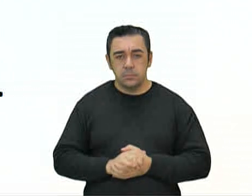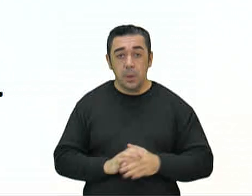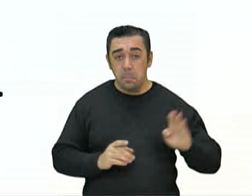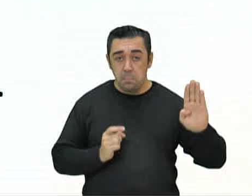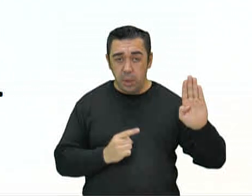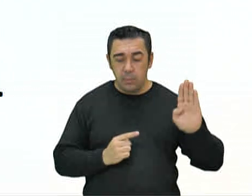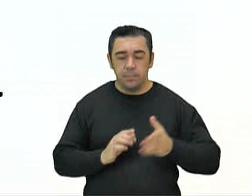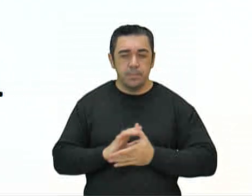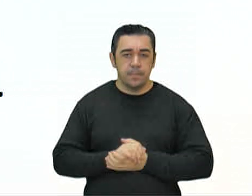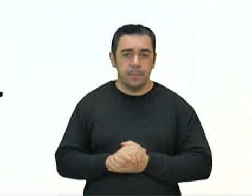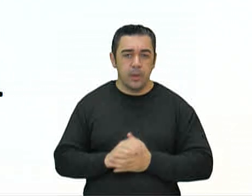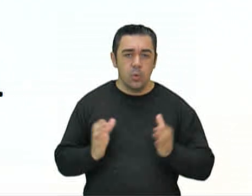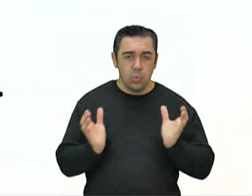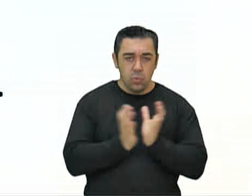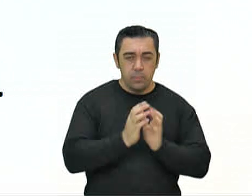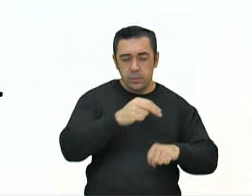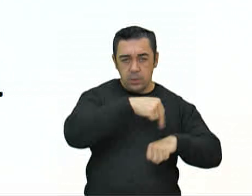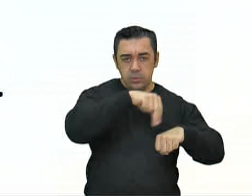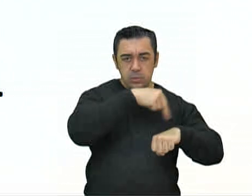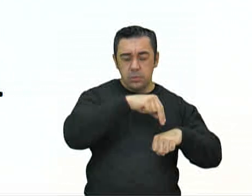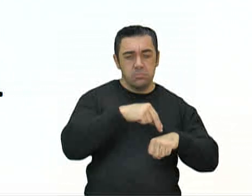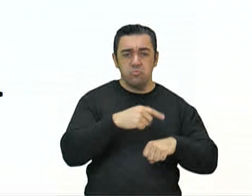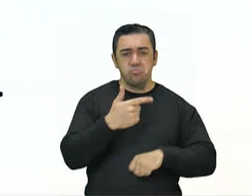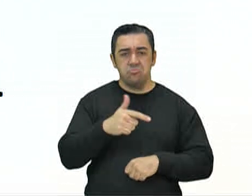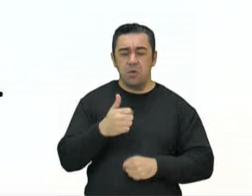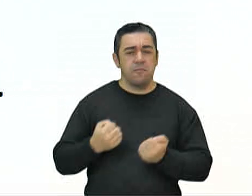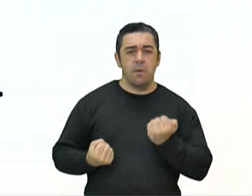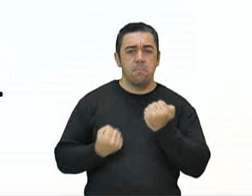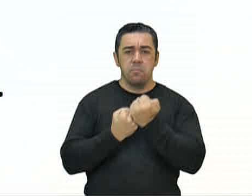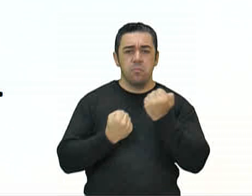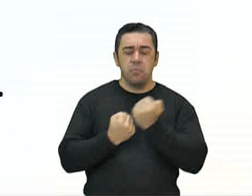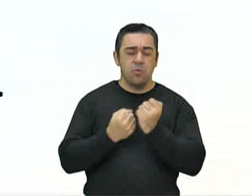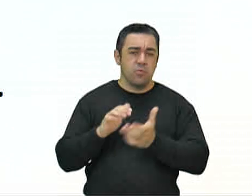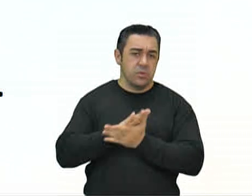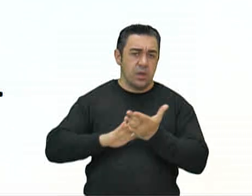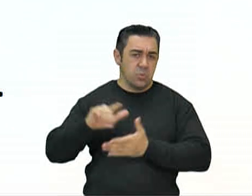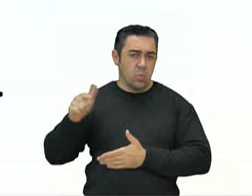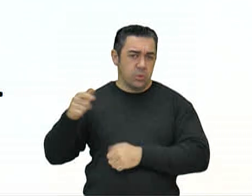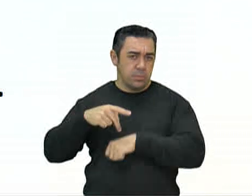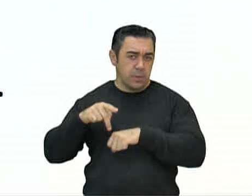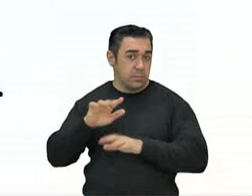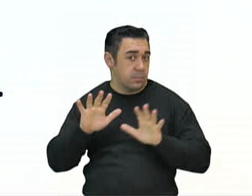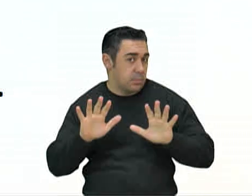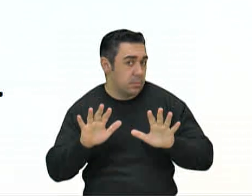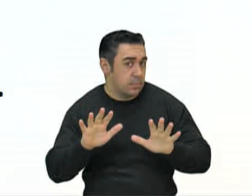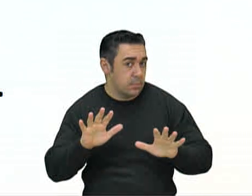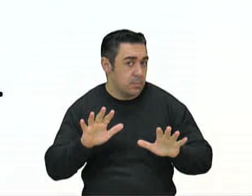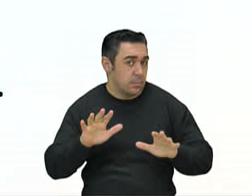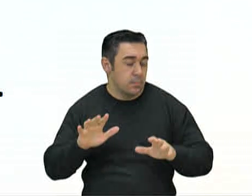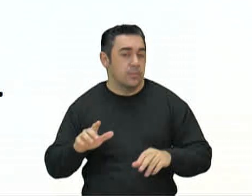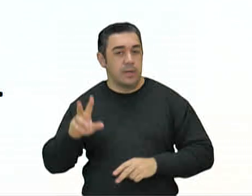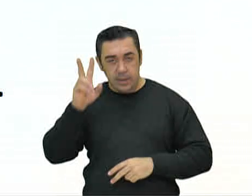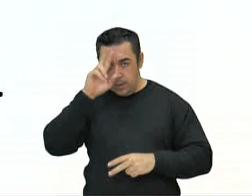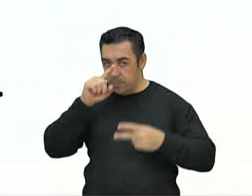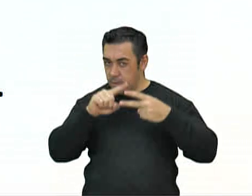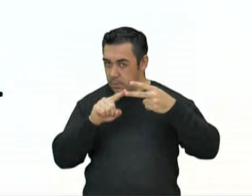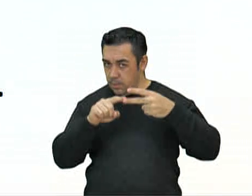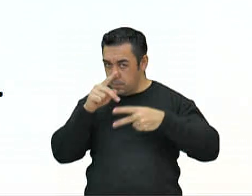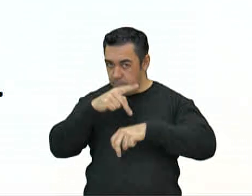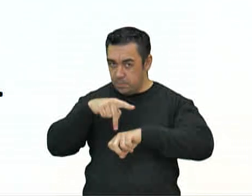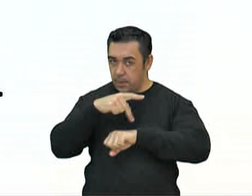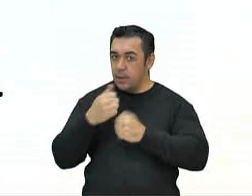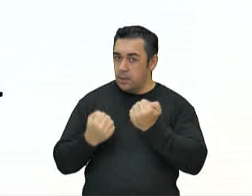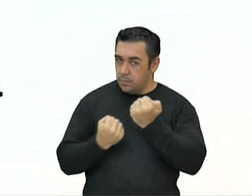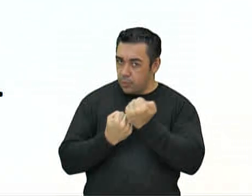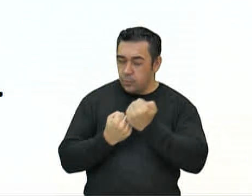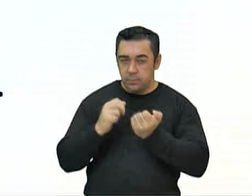B. Os nacionalistas não contaram com o apoio internacional. Opa, lembra que teve 2 países que apoiaram? Então já não